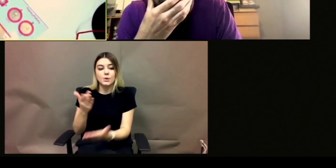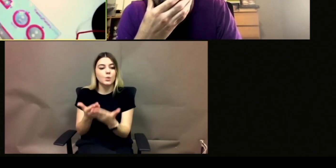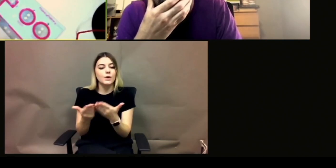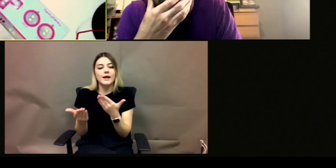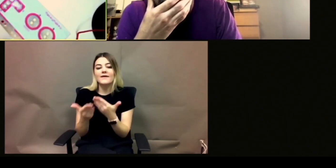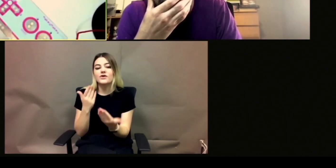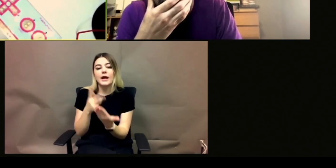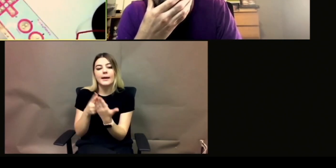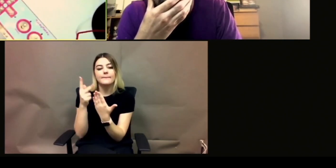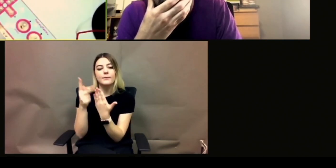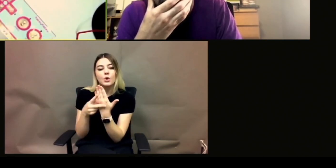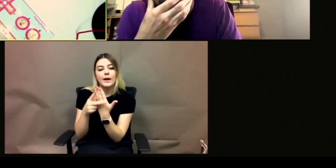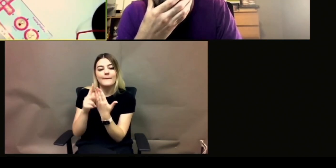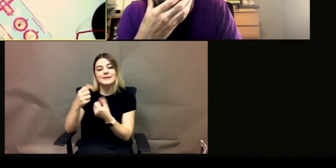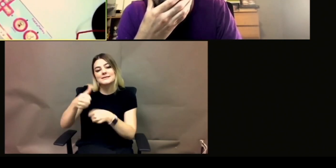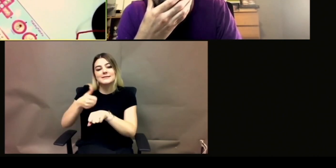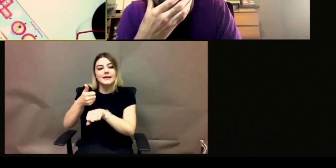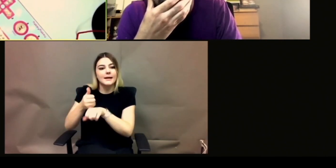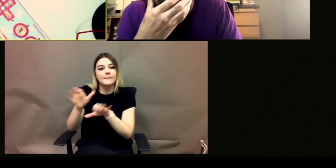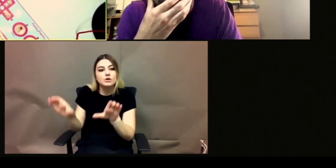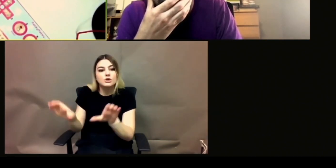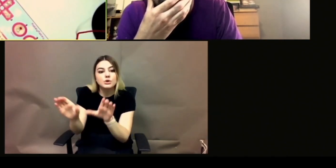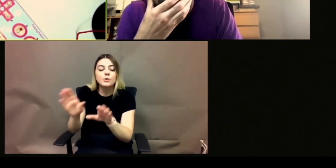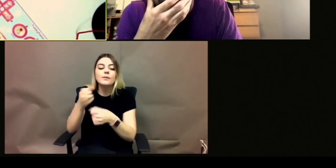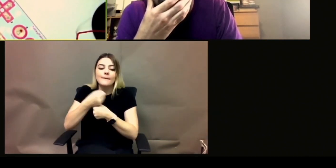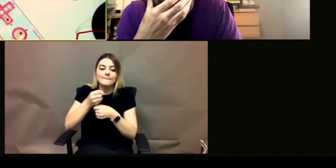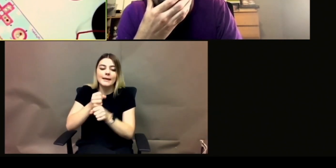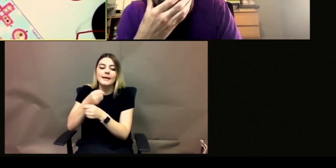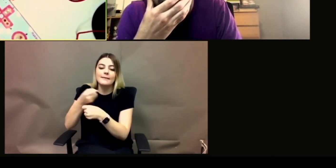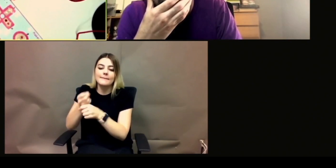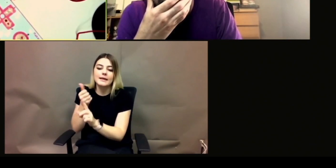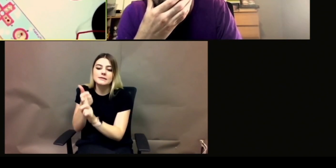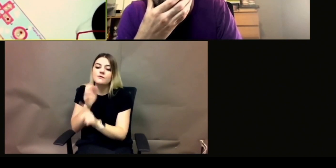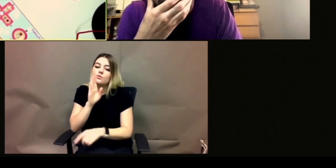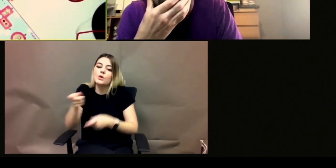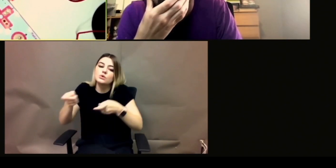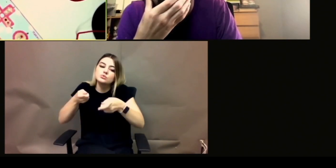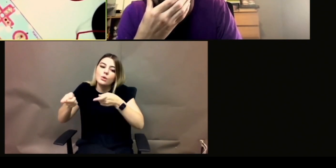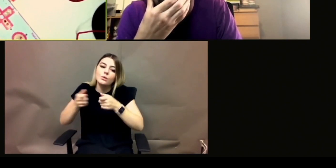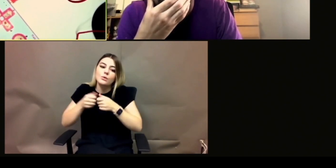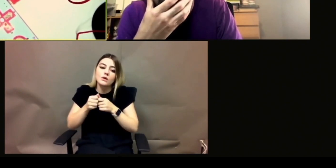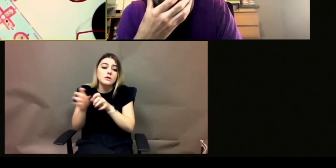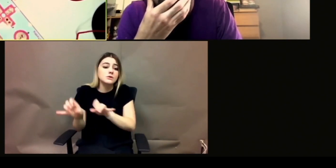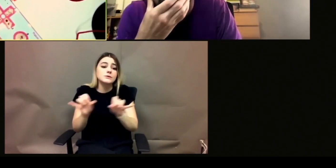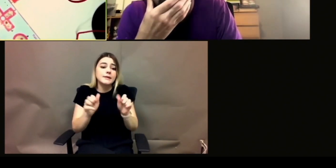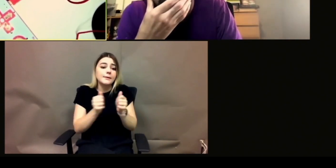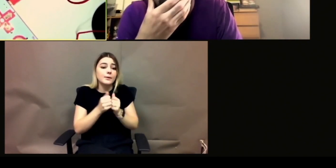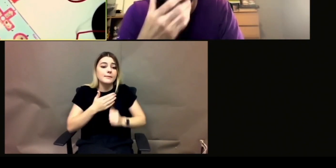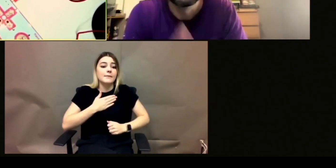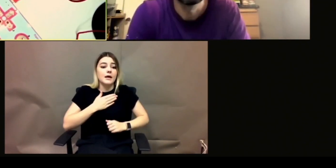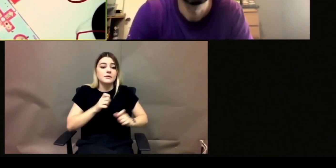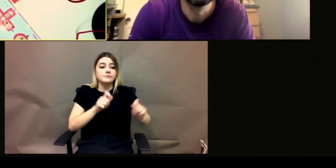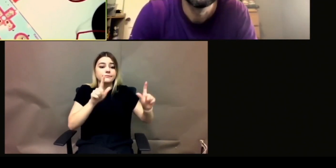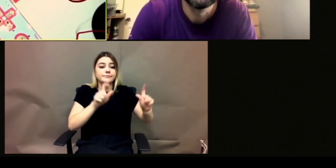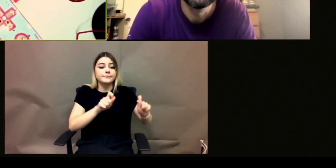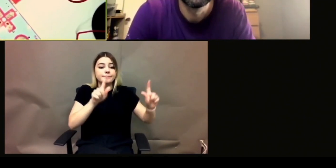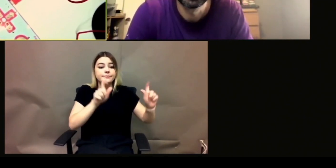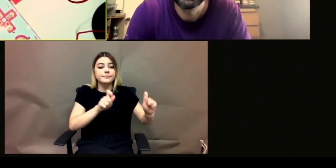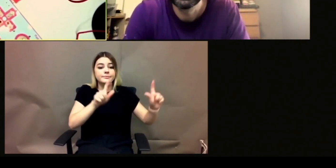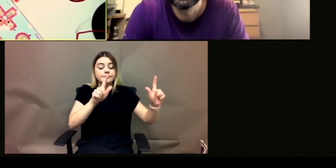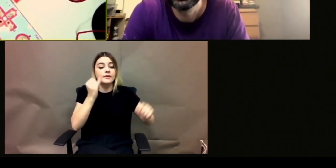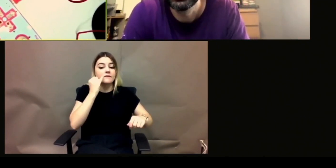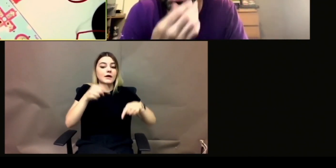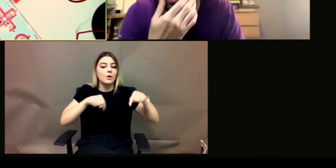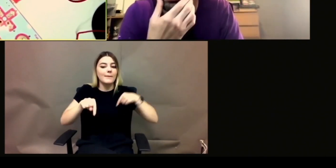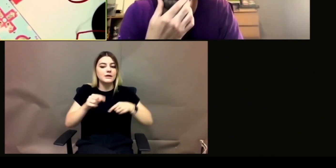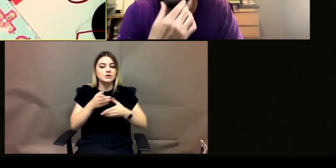o que eu tiver programado para a seta à direita, o make make vai controlar. Então, a mesma coisa acontece com o slideshow.